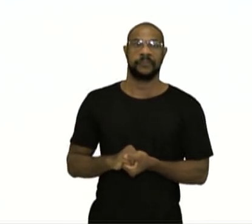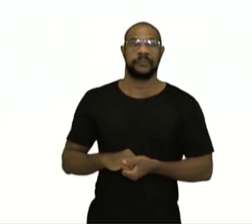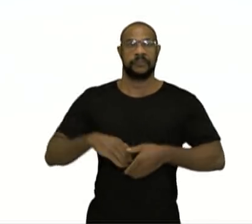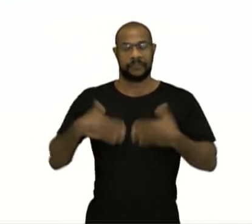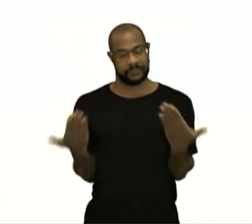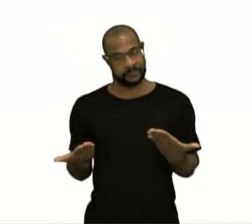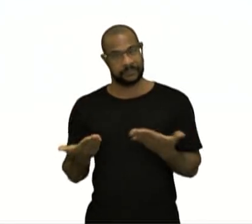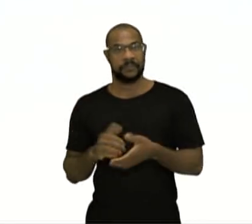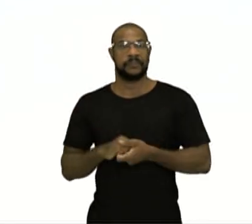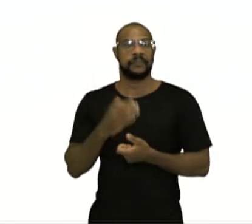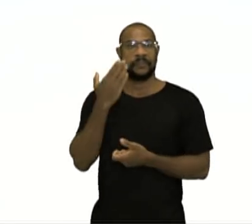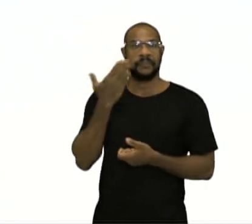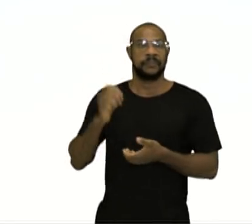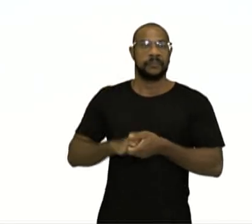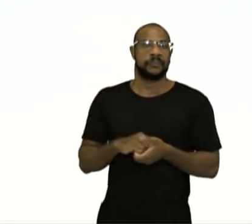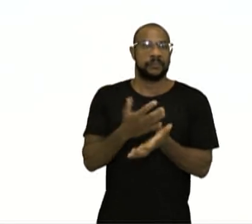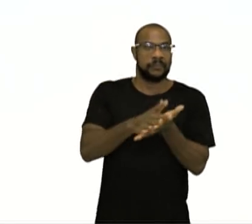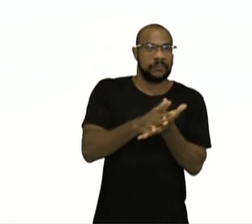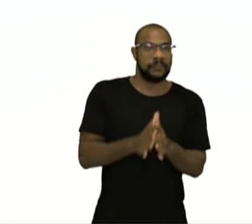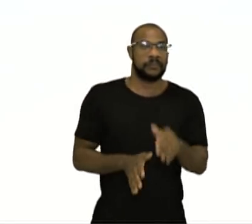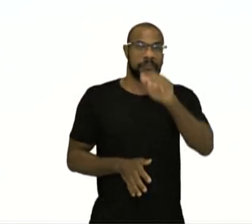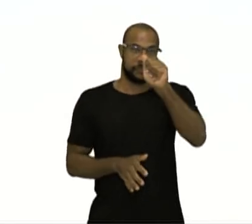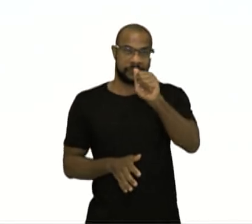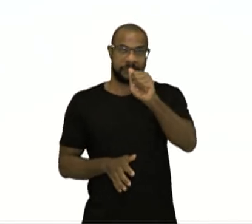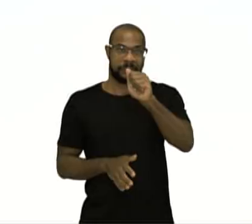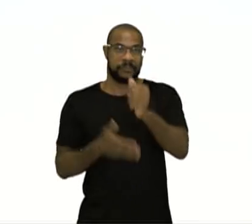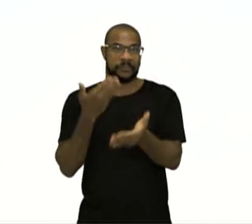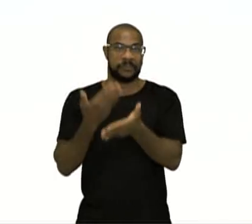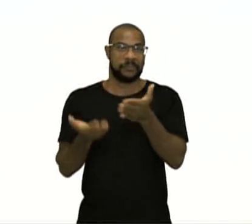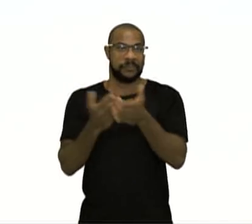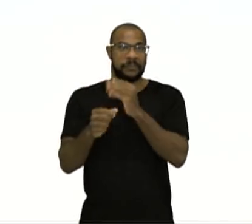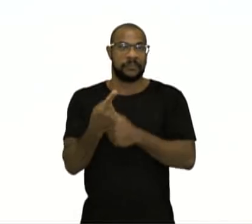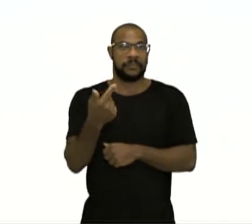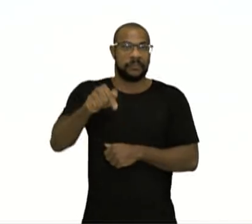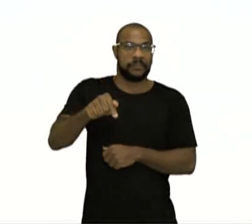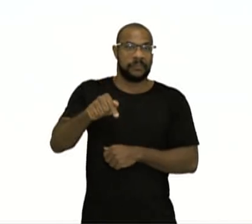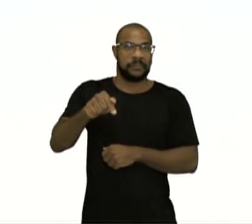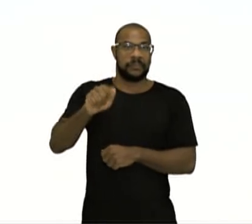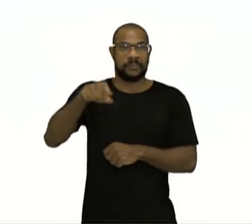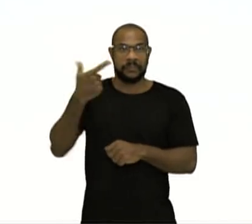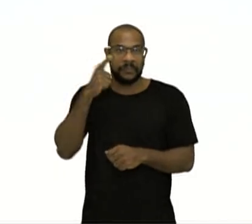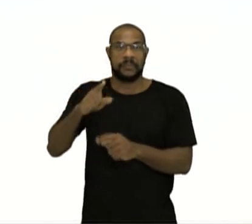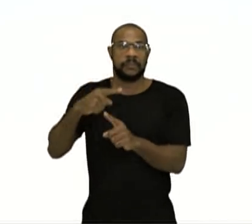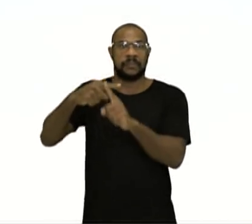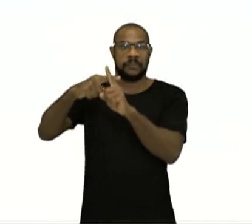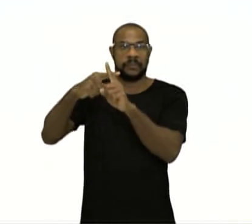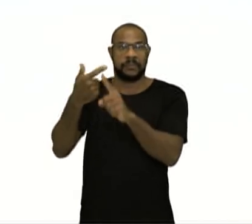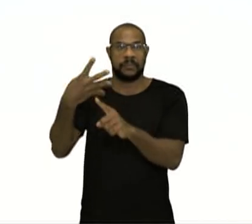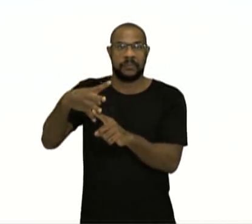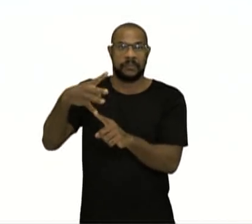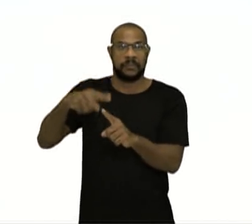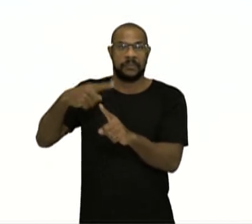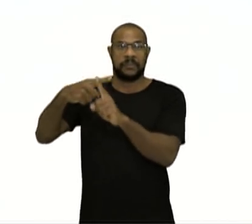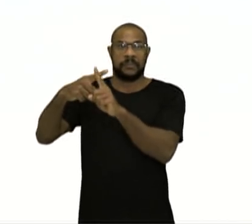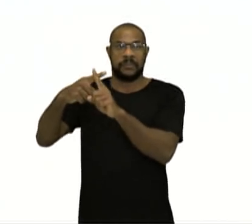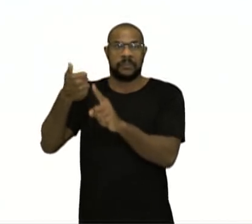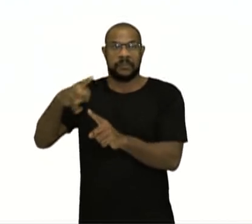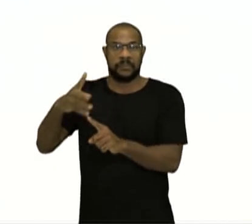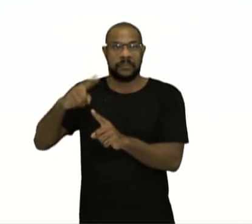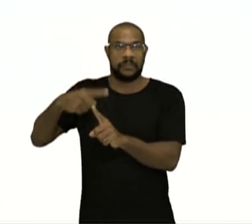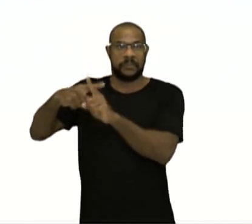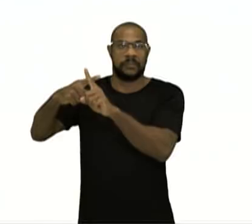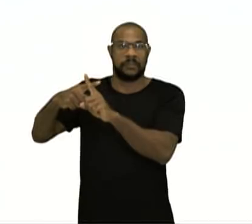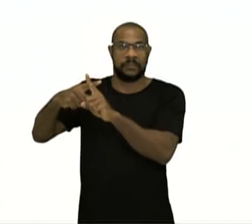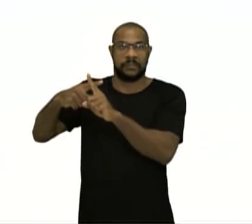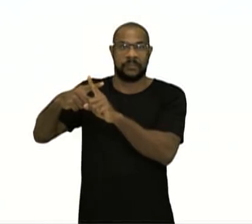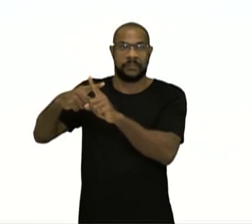Sendo assim, ficou. Para o samba A, ele perdeu 17 pontos, depois ganhou 43, daí ganhou 14, ganhou 23